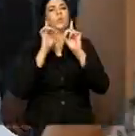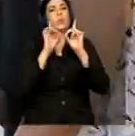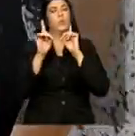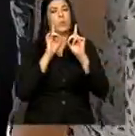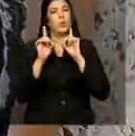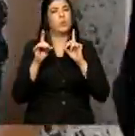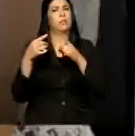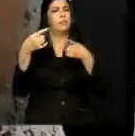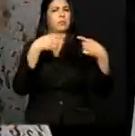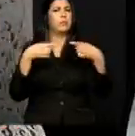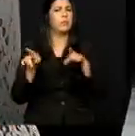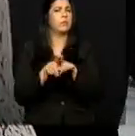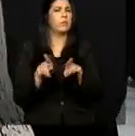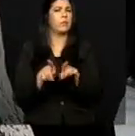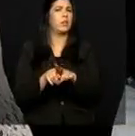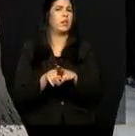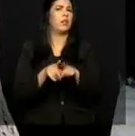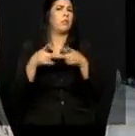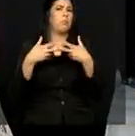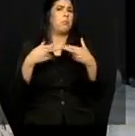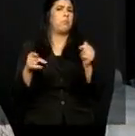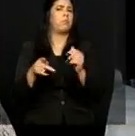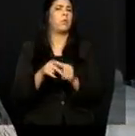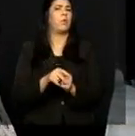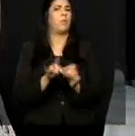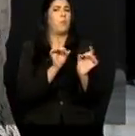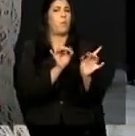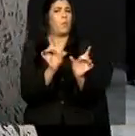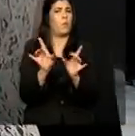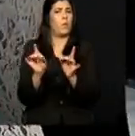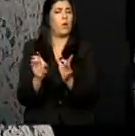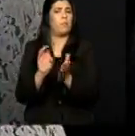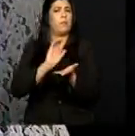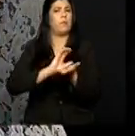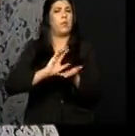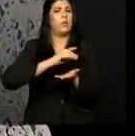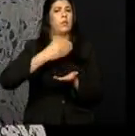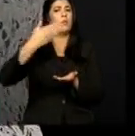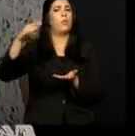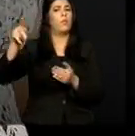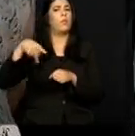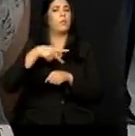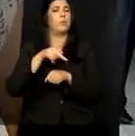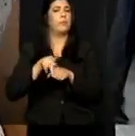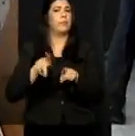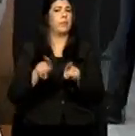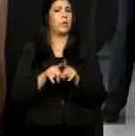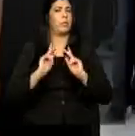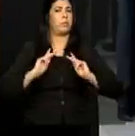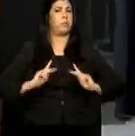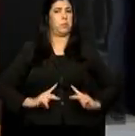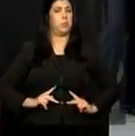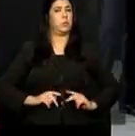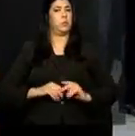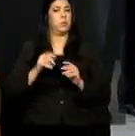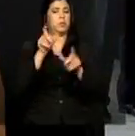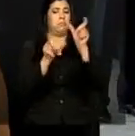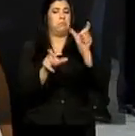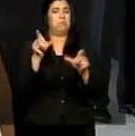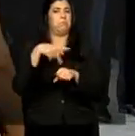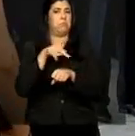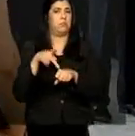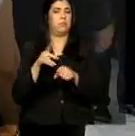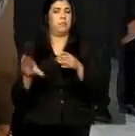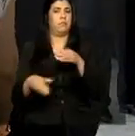questões pertinentes ao comércio internacional, ajustes de demandas, condutas entre os atores que compõem esse sistema.